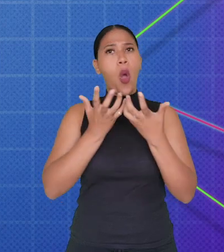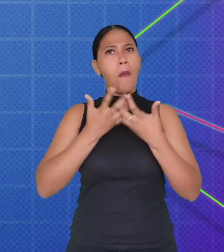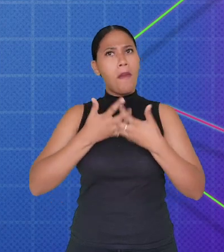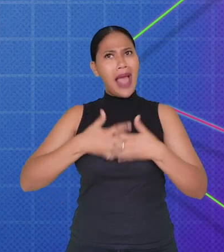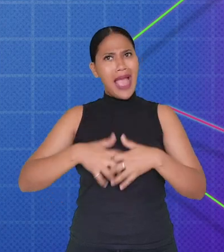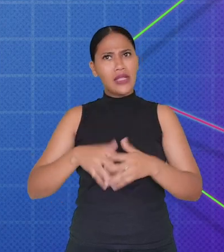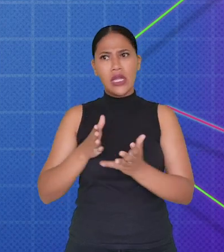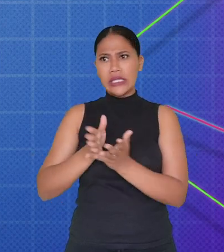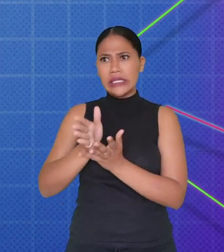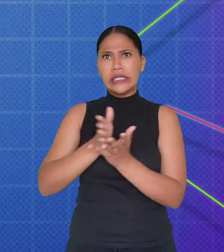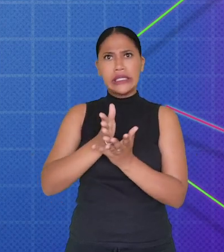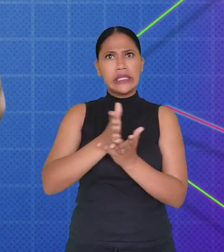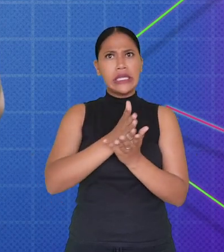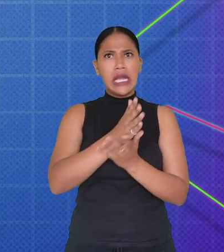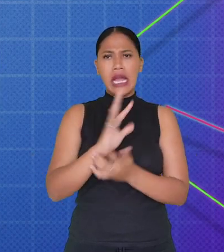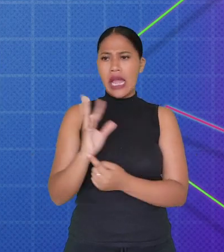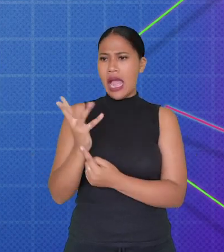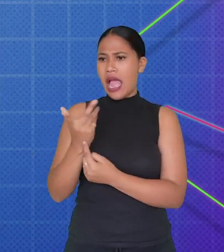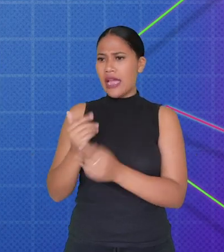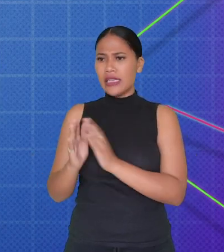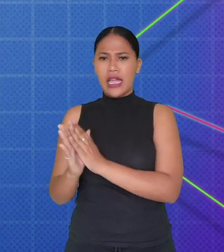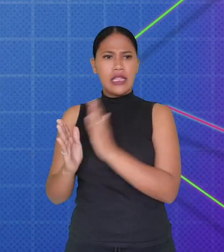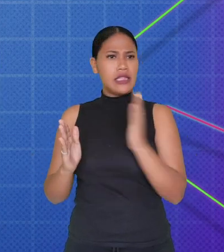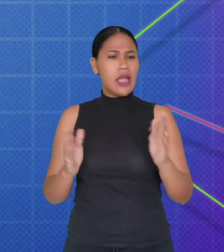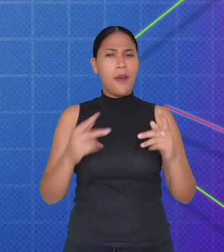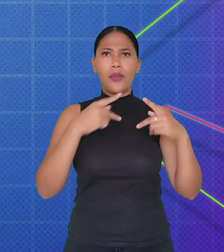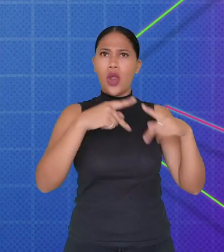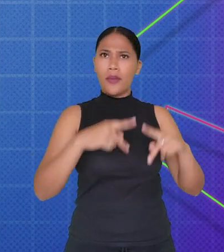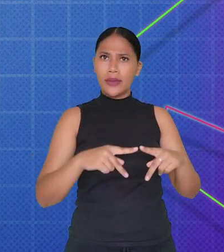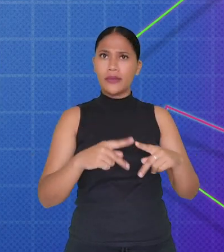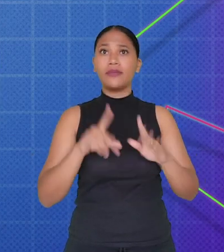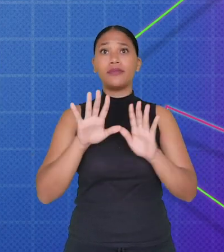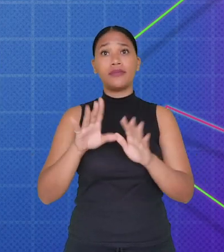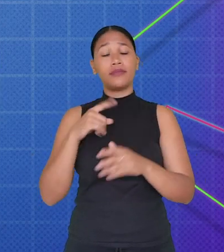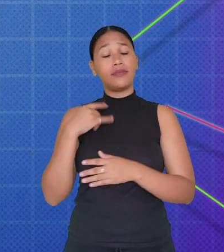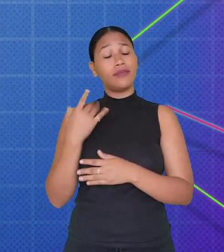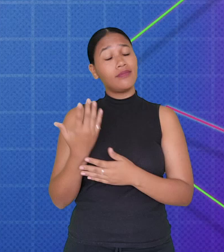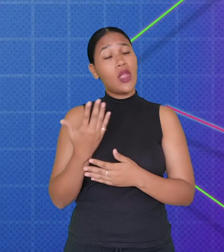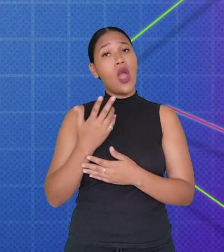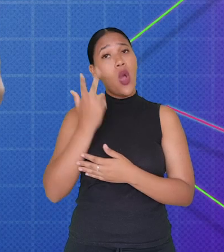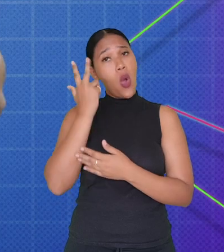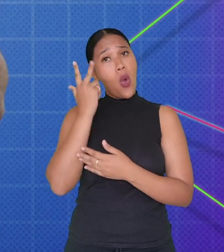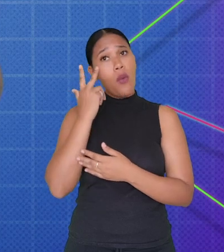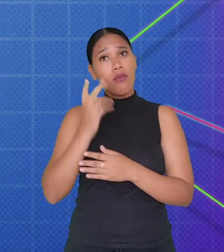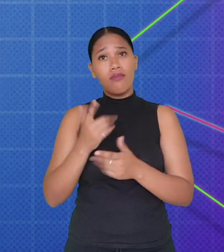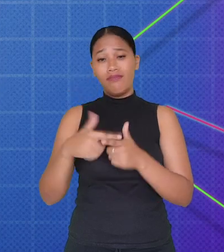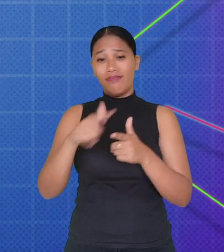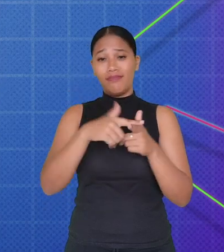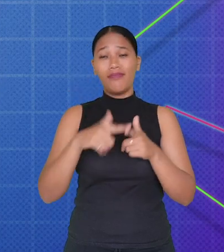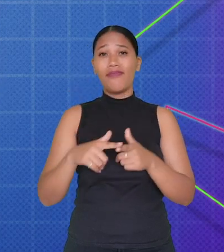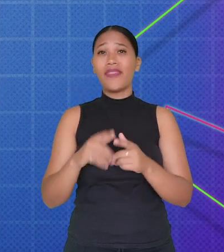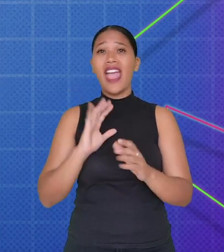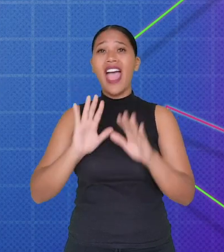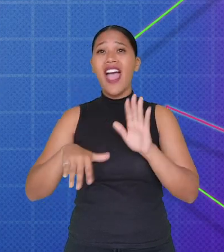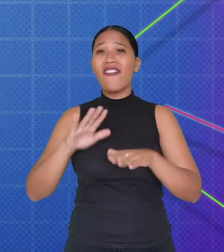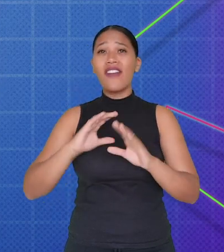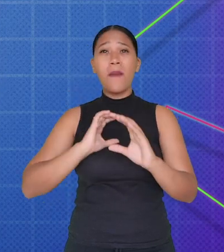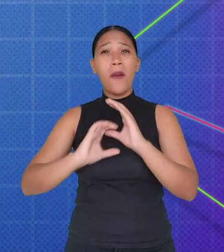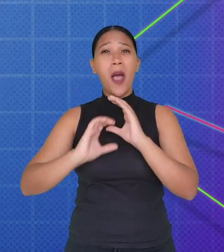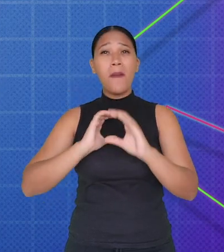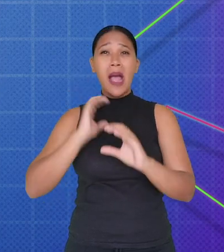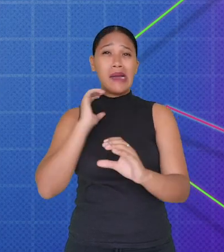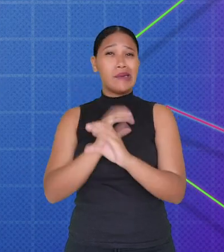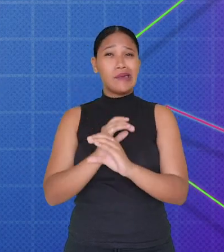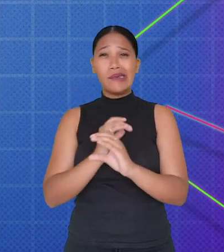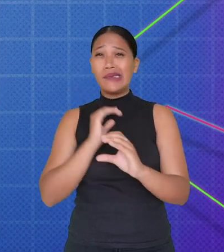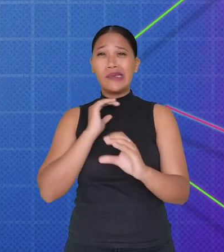processo complexo que envolve diversas áreas desde a arte até a programação no entanto é comum que problemas surjam devido à falta de comunicação